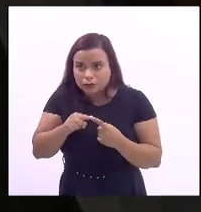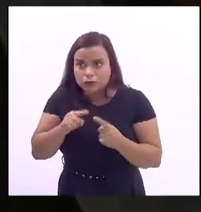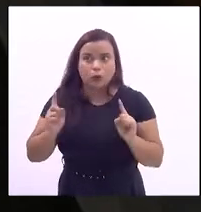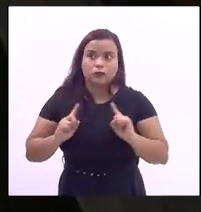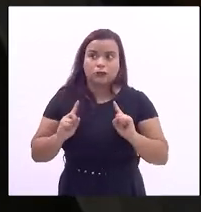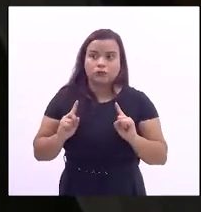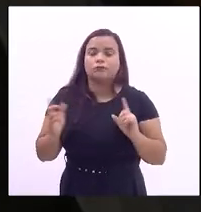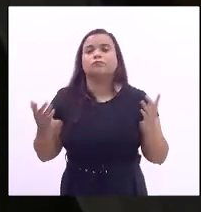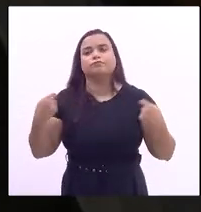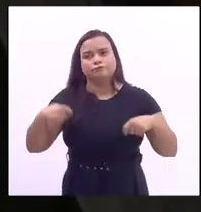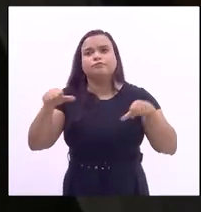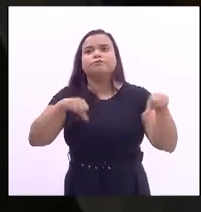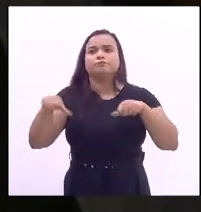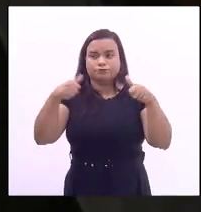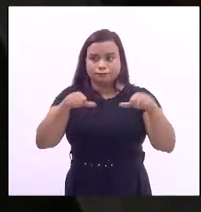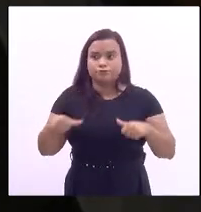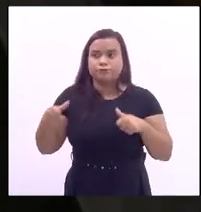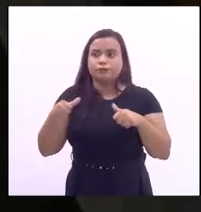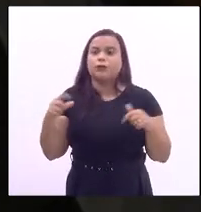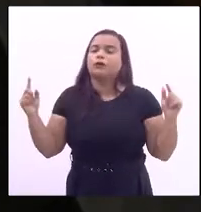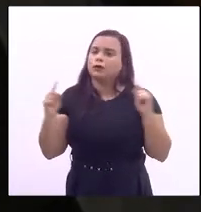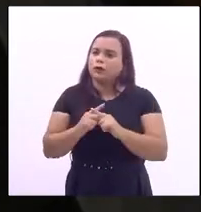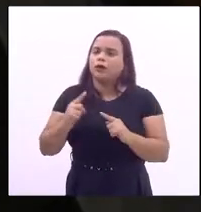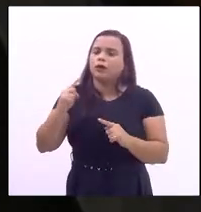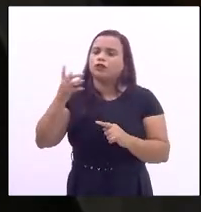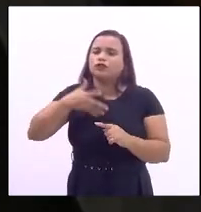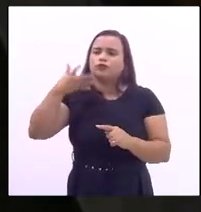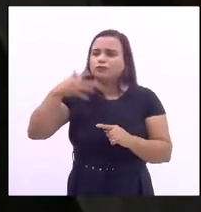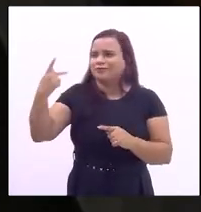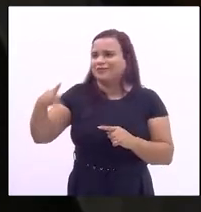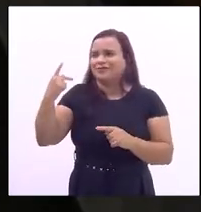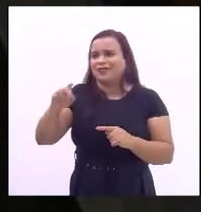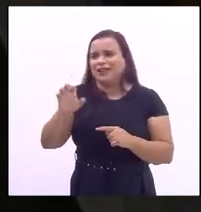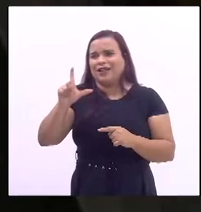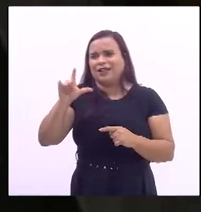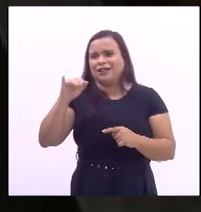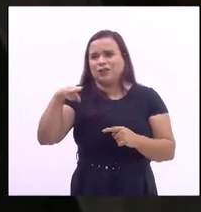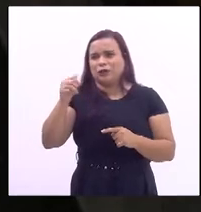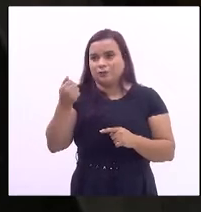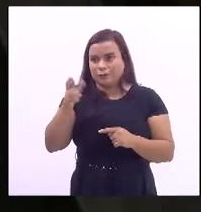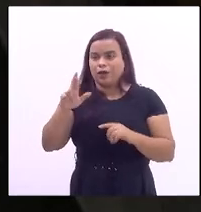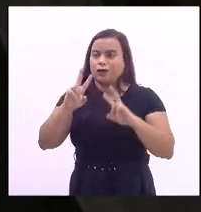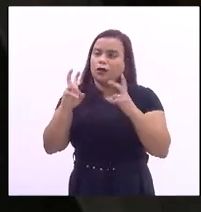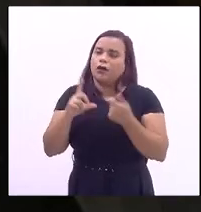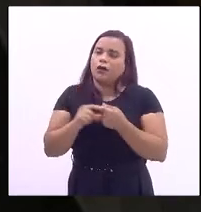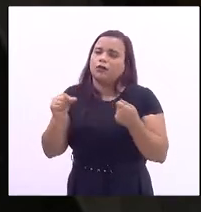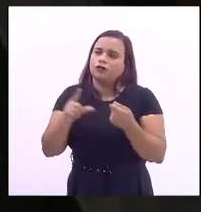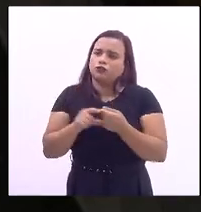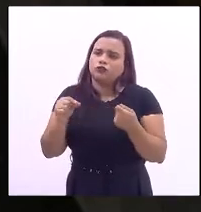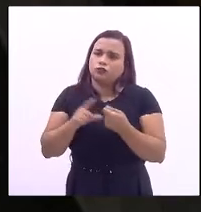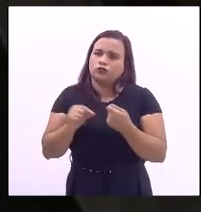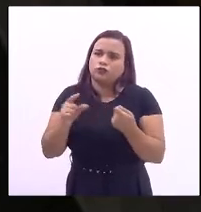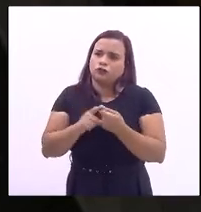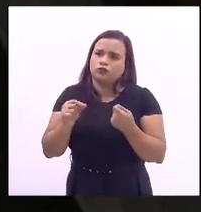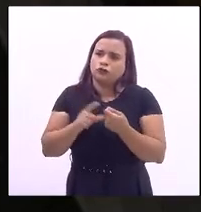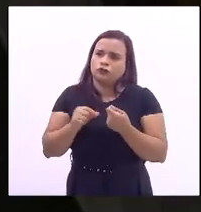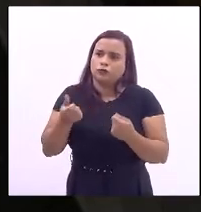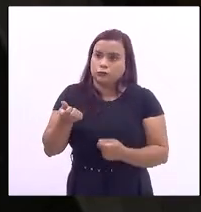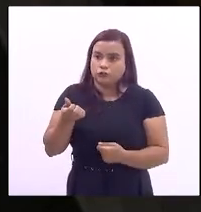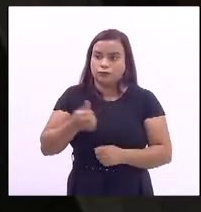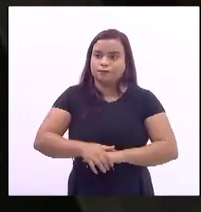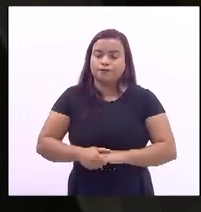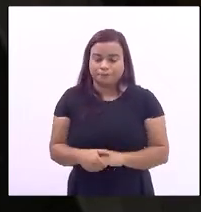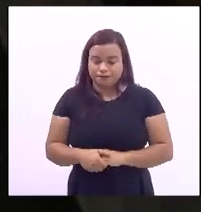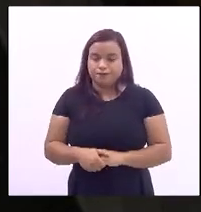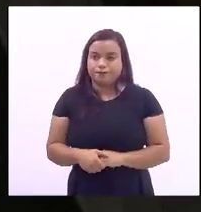é tão na linha do discurso de Leomar Essa é a questão do artigo do artigo